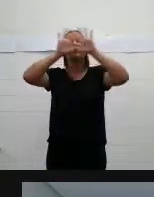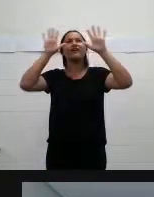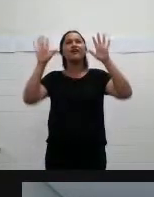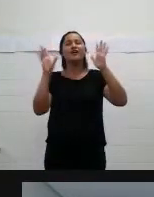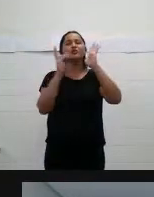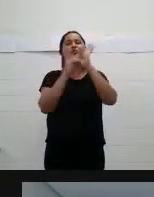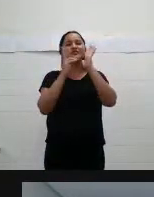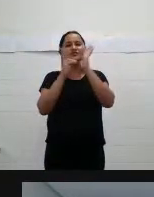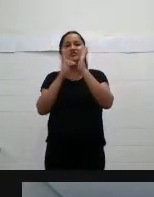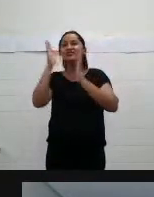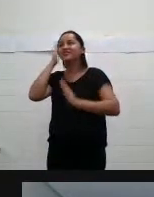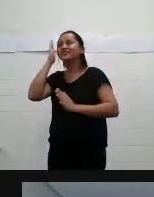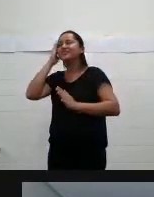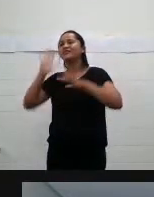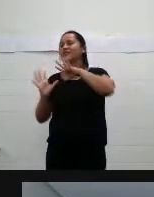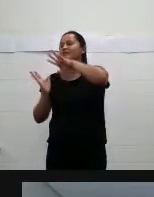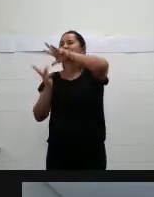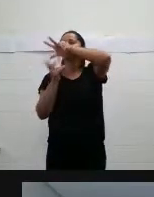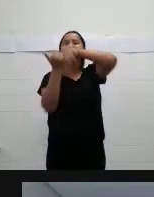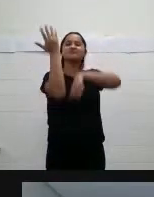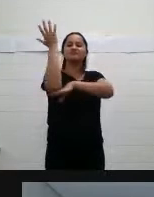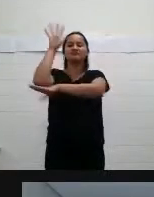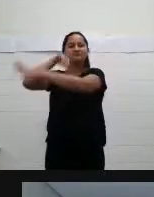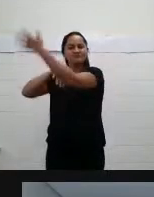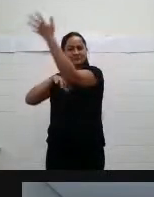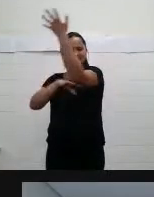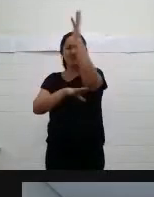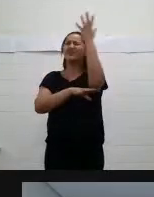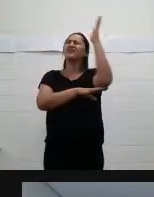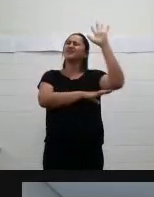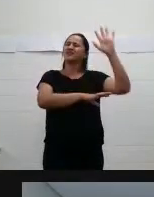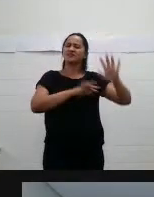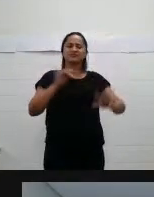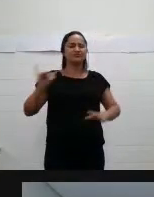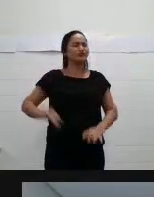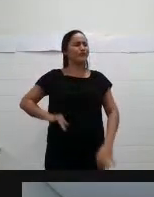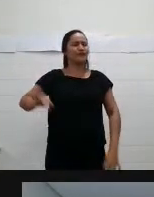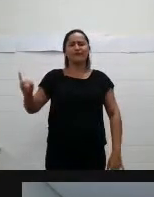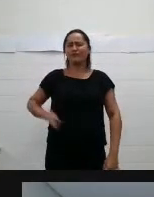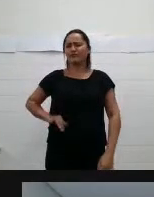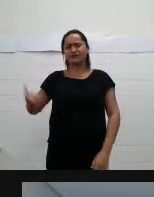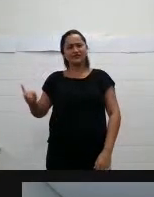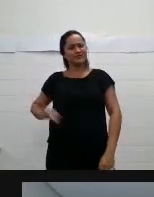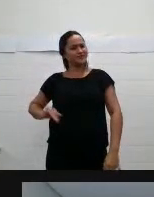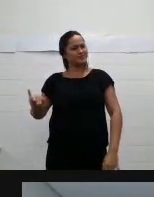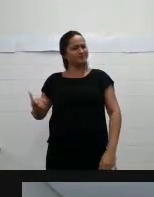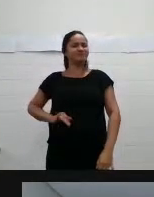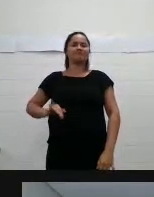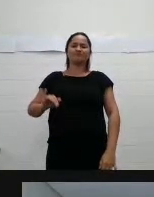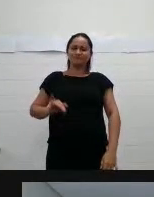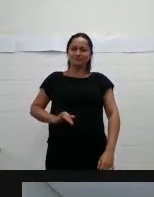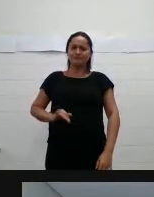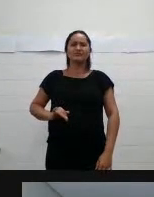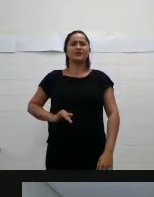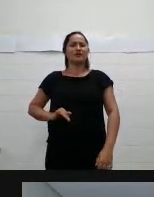meio ambiente. Esse meio ambiente que está tão castigado hoje, né, por conta da política ambiental, por